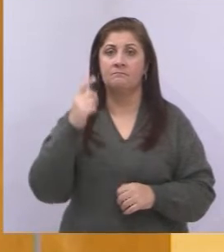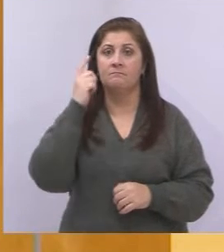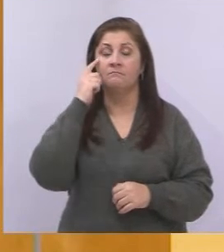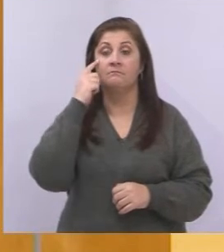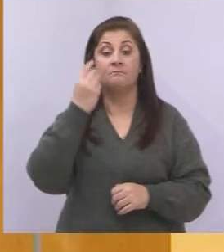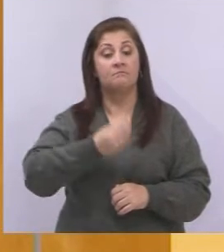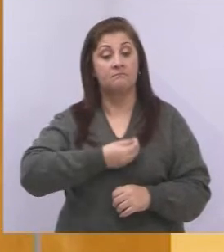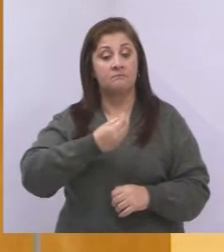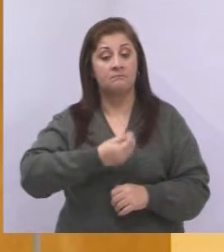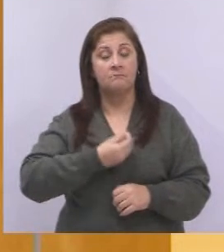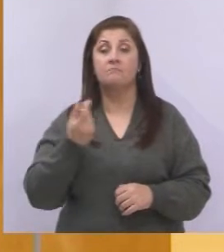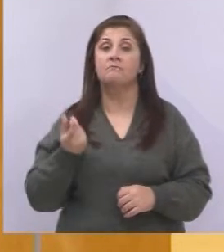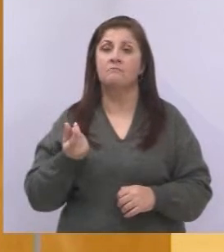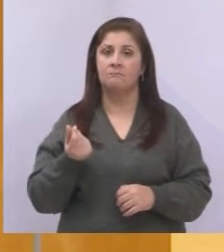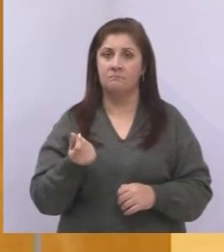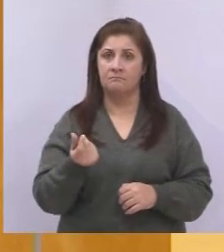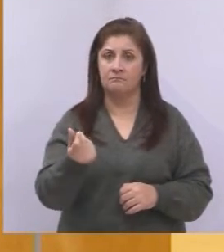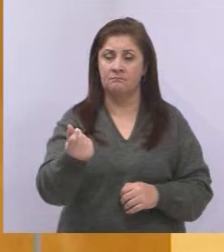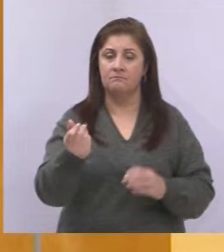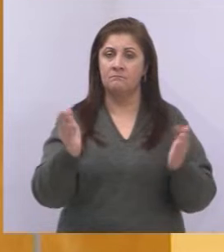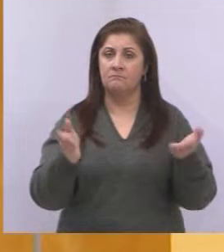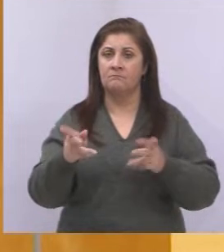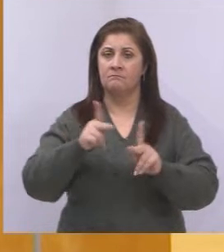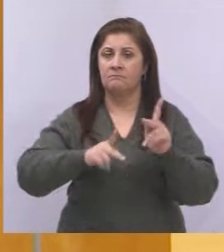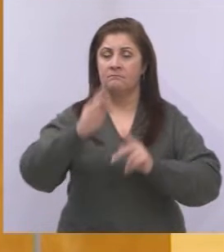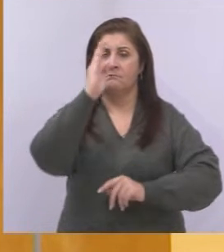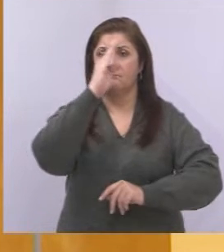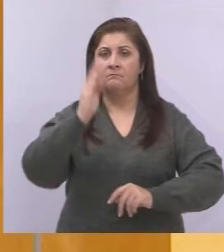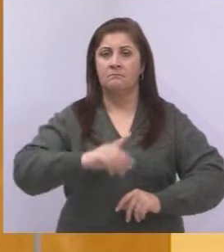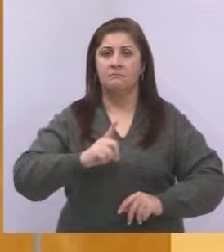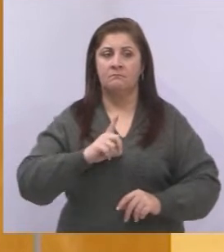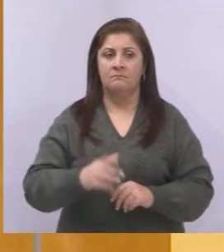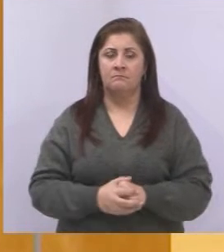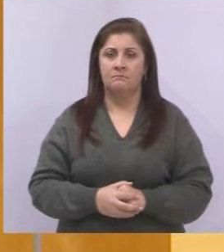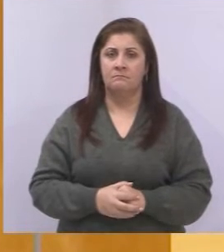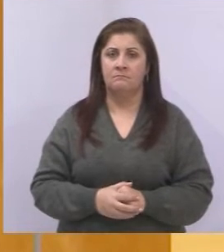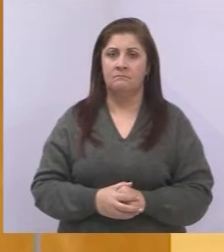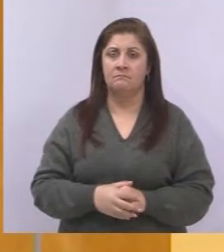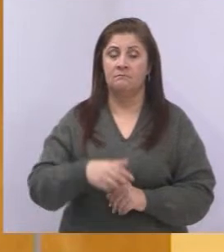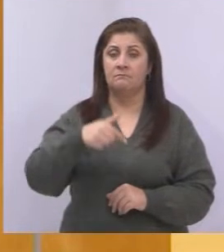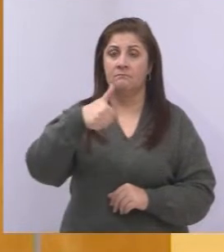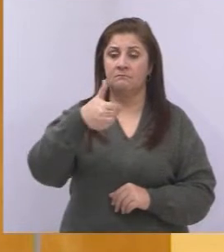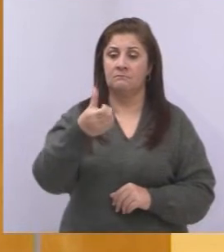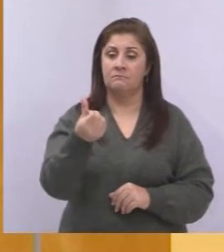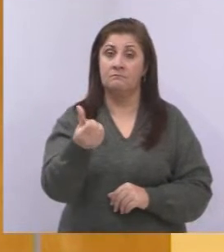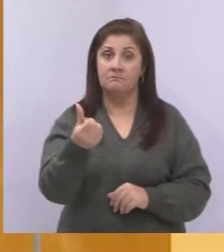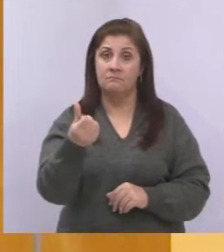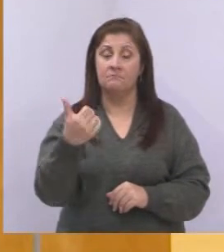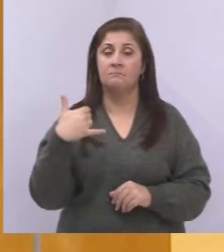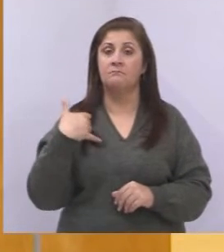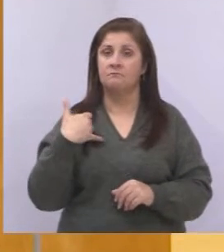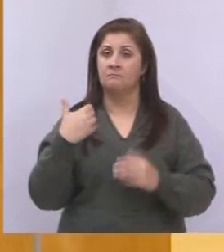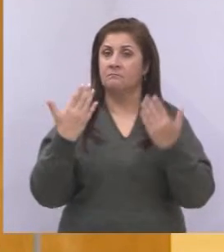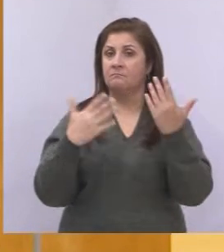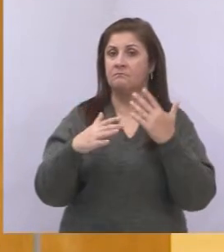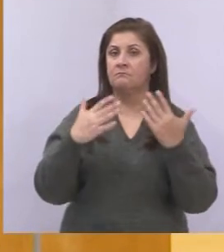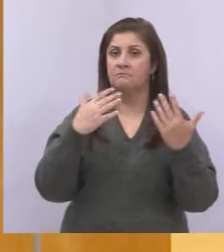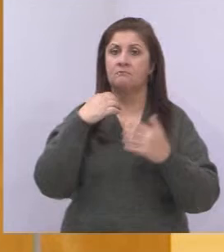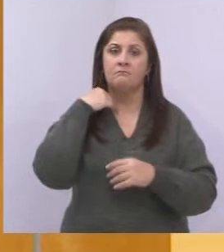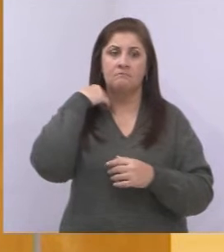vida maior que o cidadão brasileiro tem, de 76,1 anos de